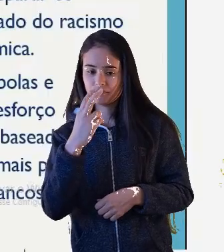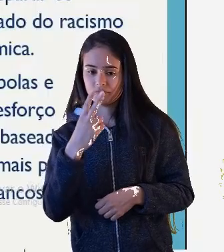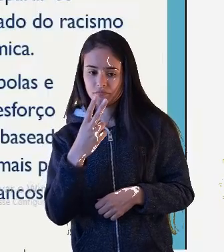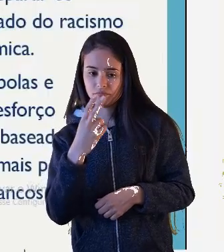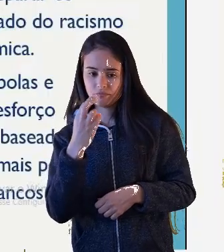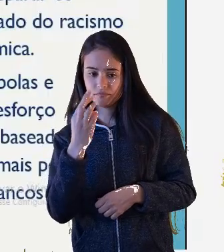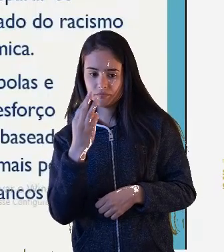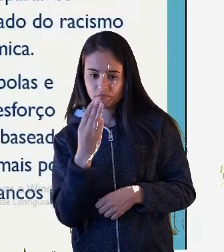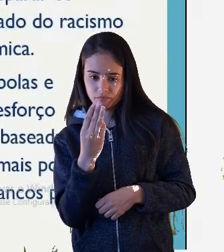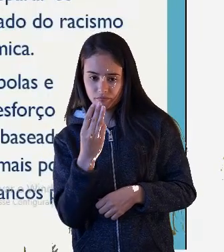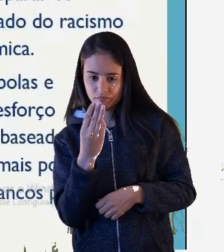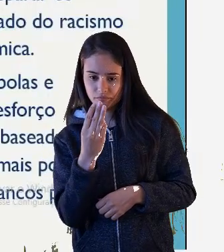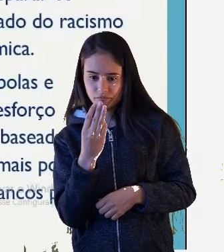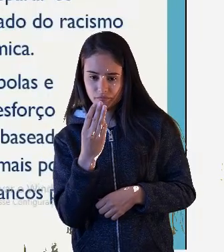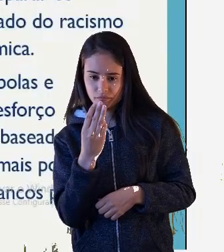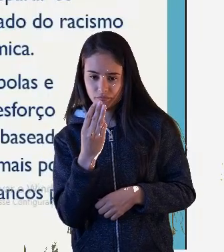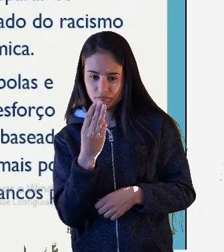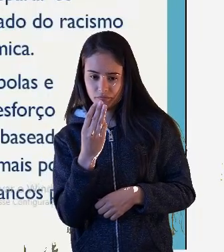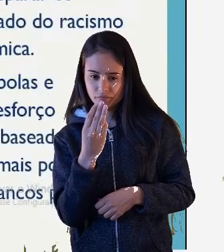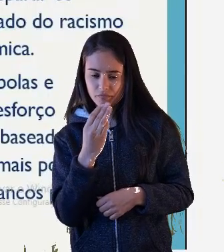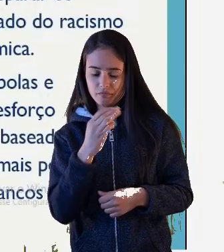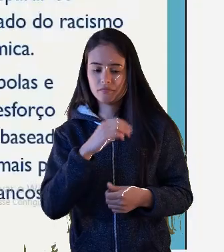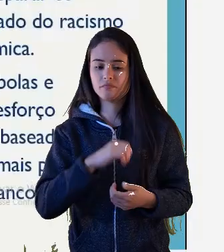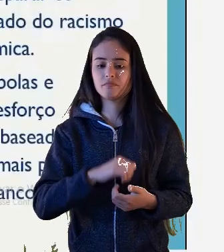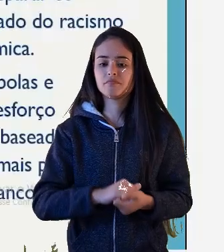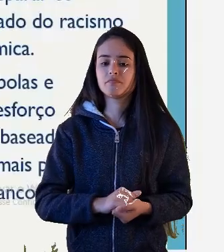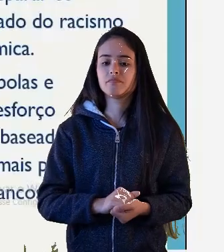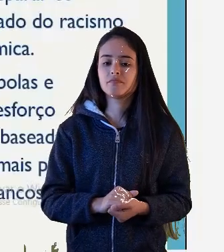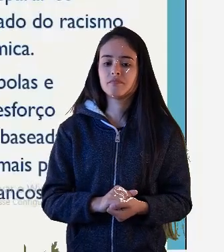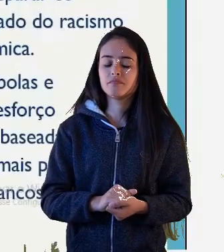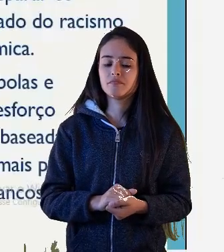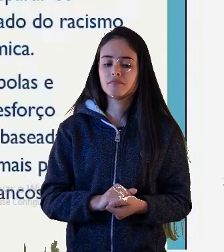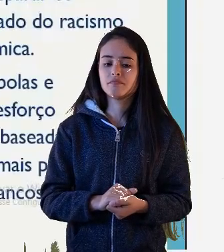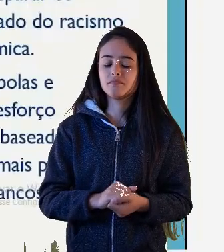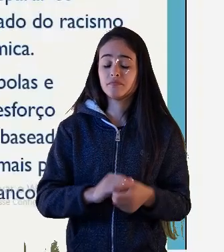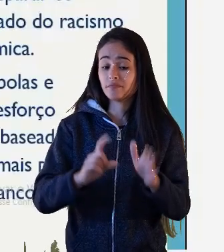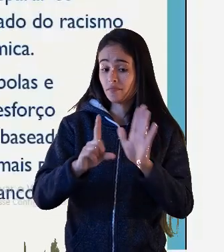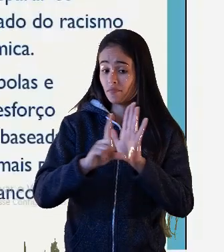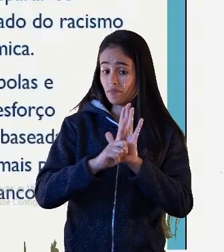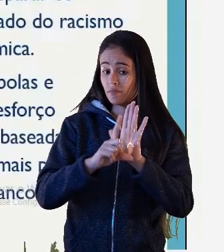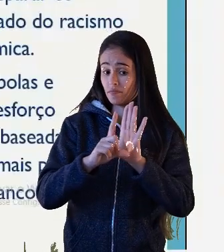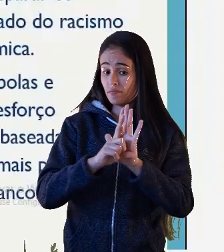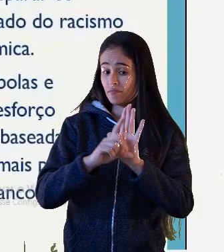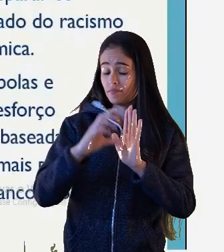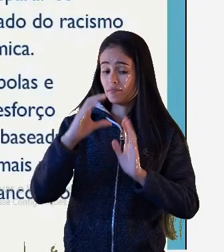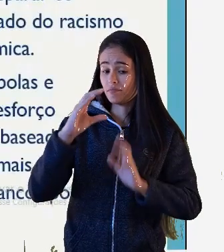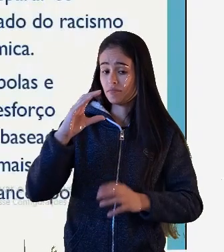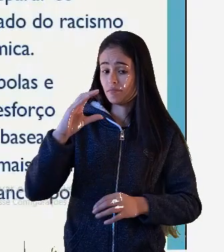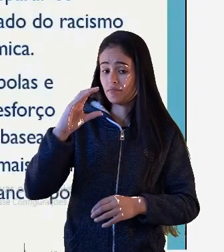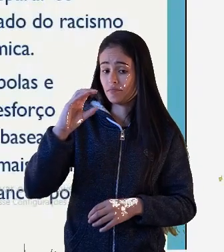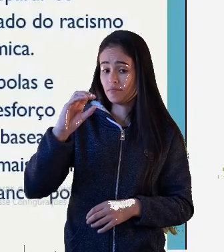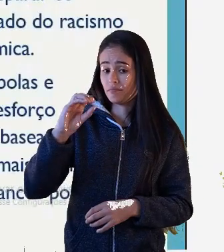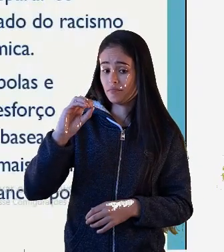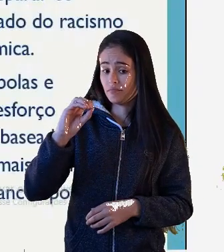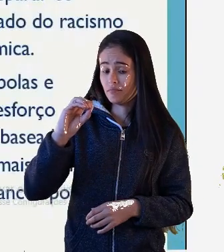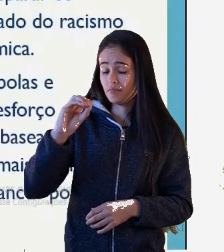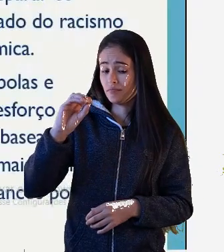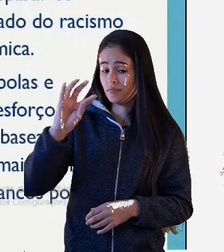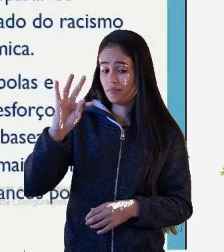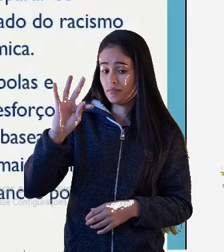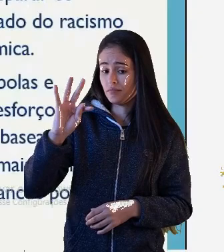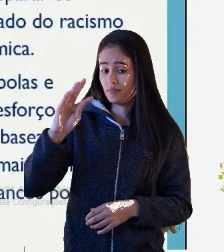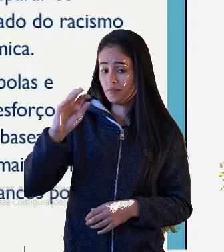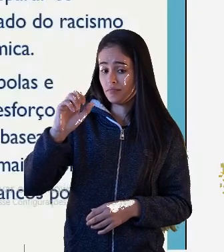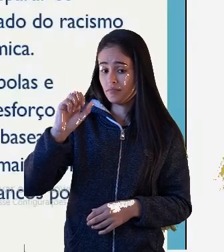pobres também são contemplados. Aí, dentro das cotas sociais, é que a gente tem as raciais, né? Então, por exemplo, lá no meu instituto, né,